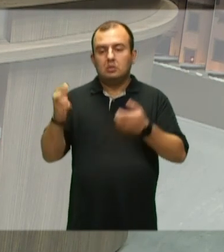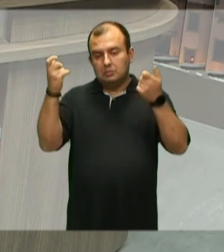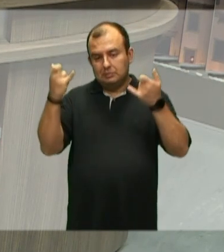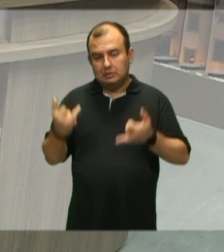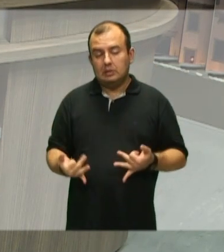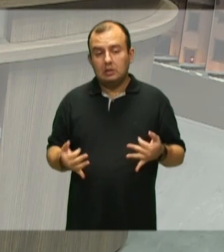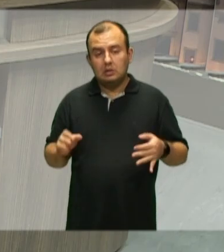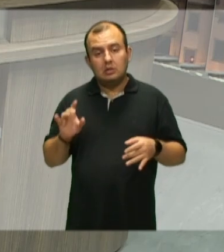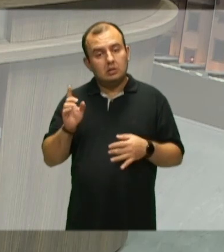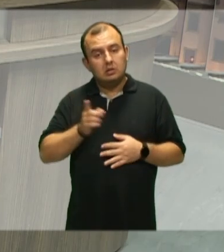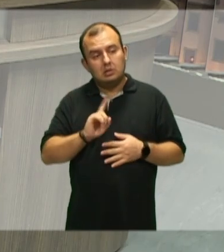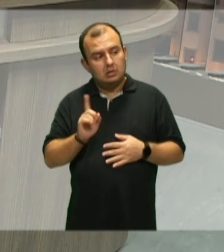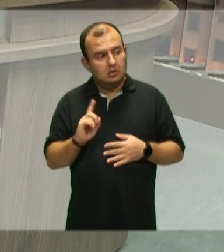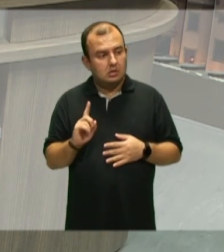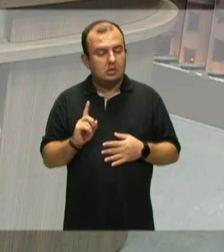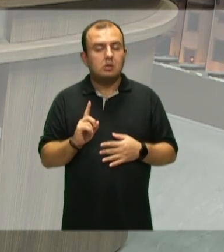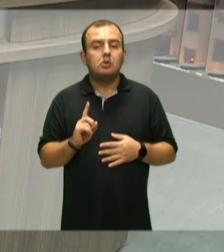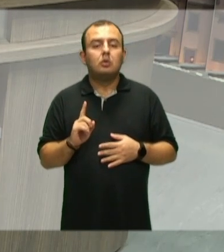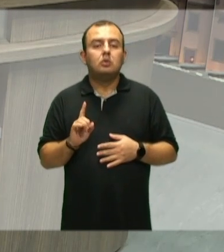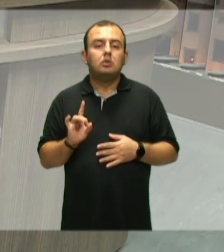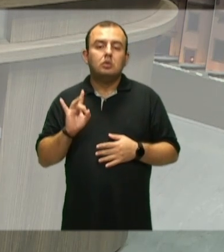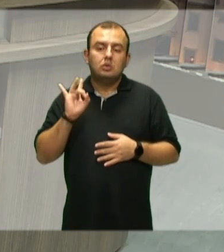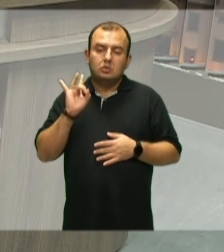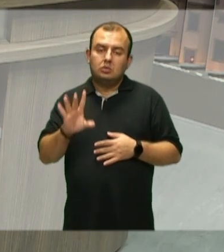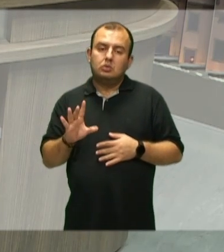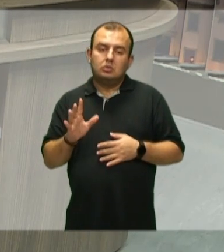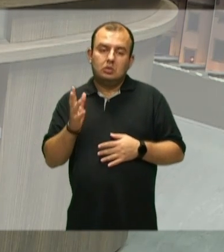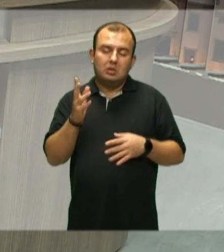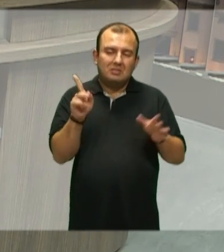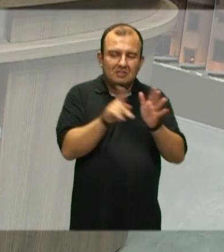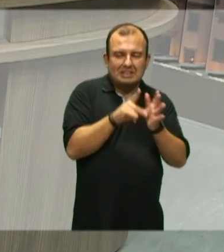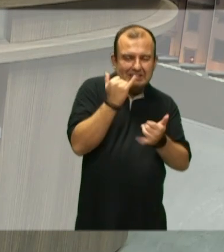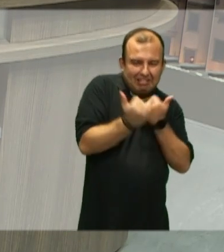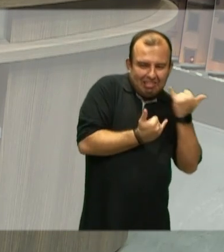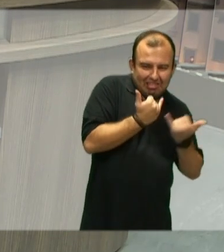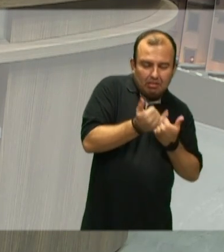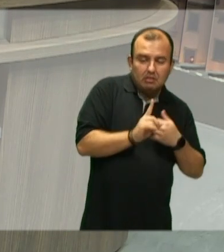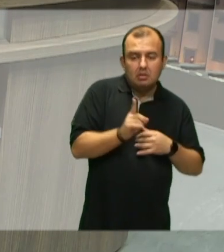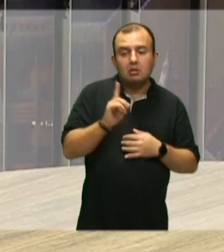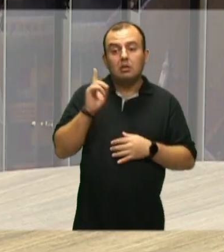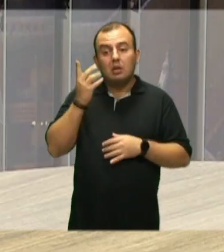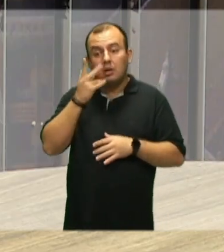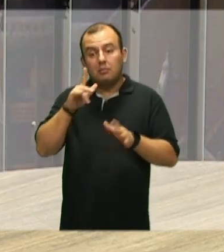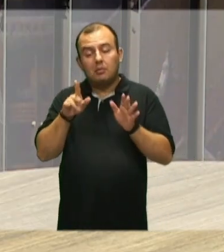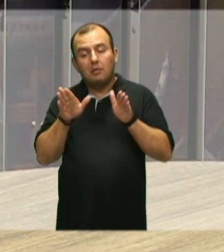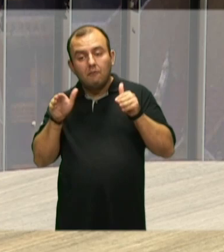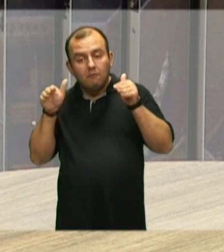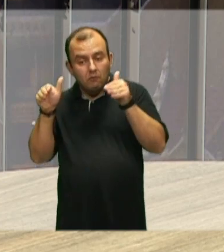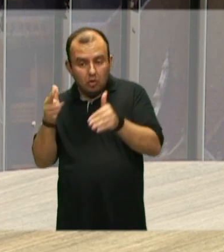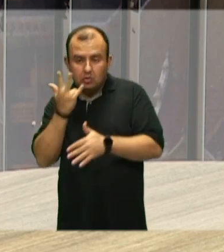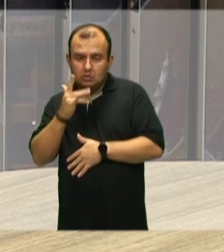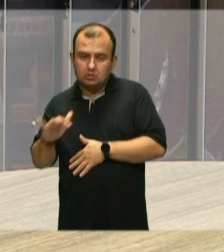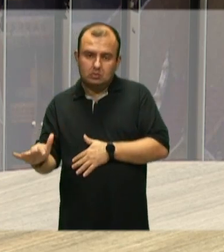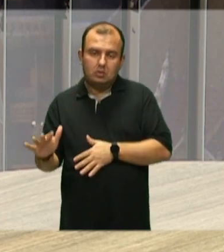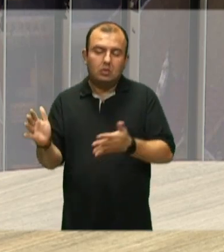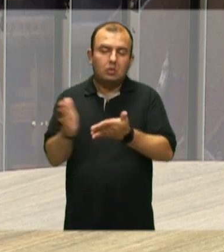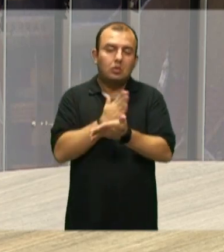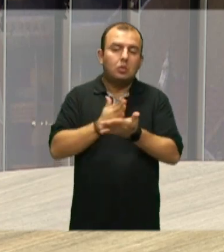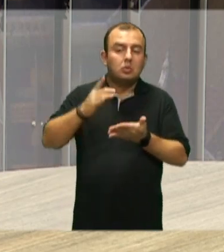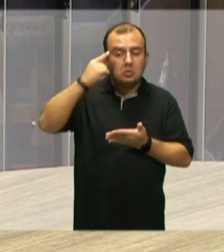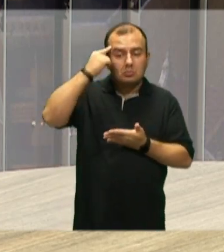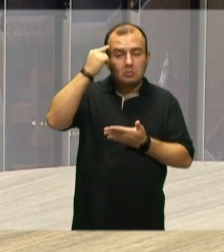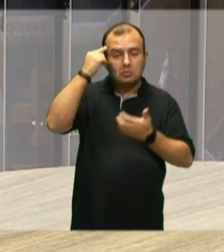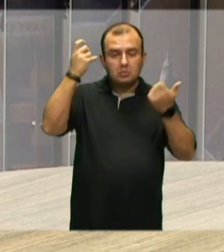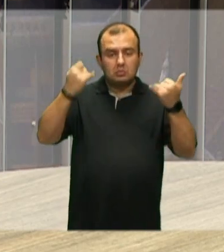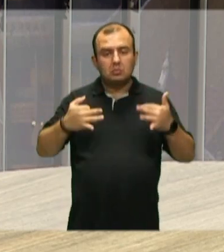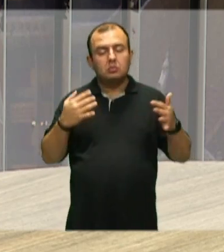definição, não que esse termo ele seja infantilizado. Isso, esse termo, inclusive, assim, por alguns pensadores, ele já começa a